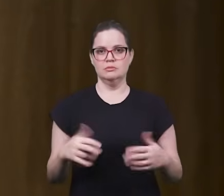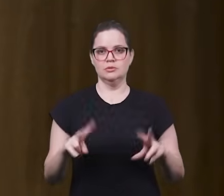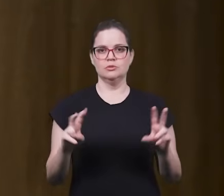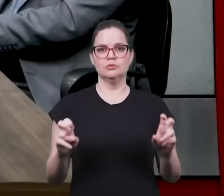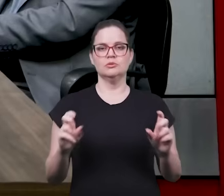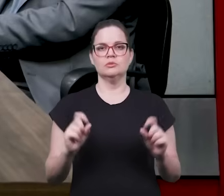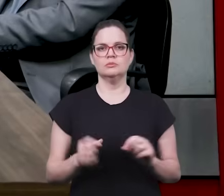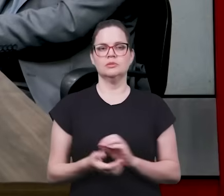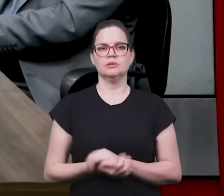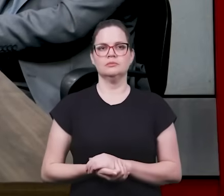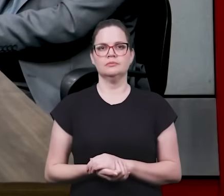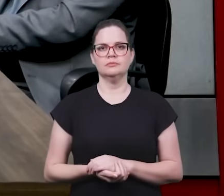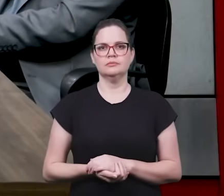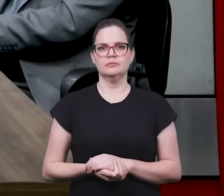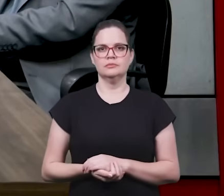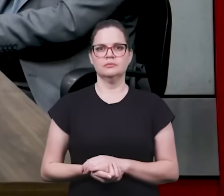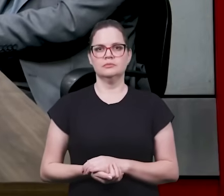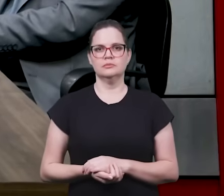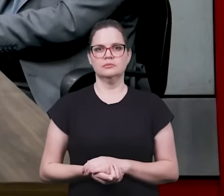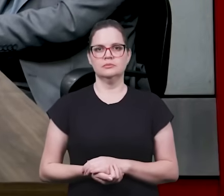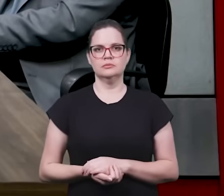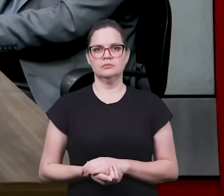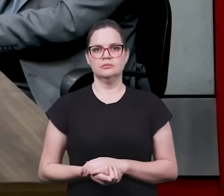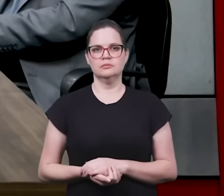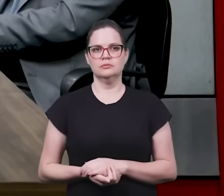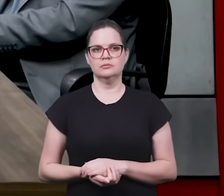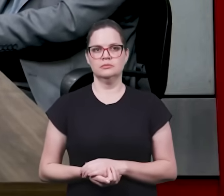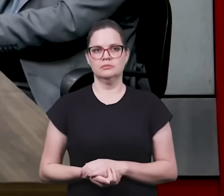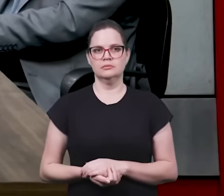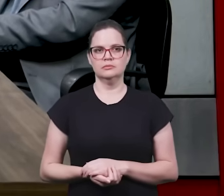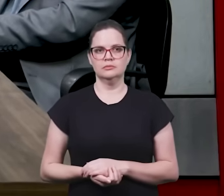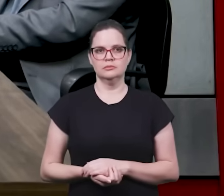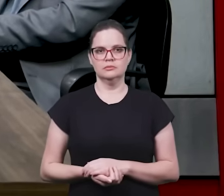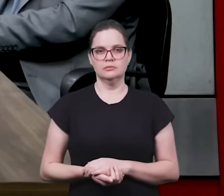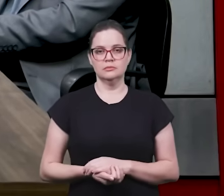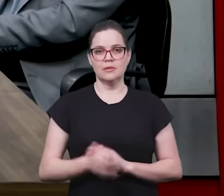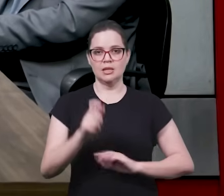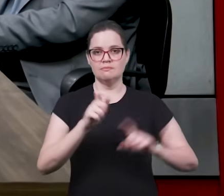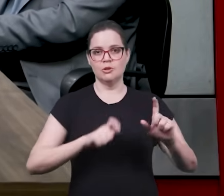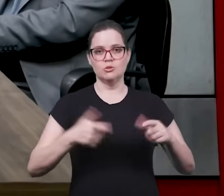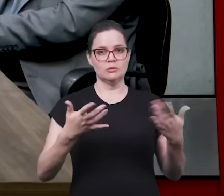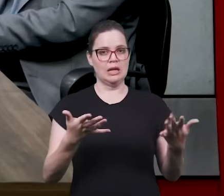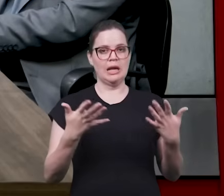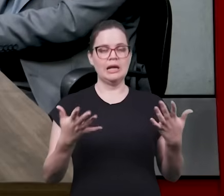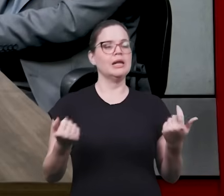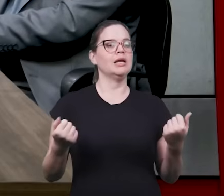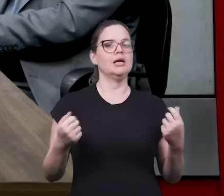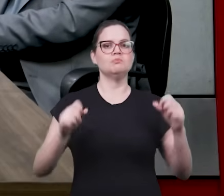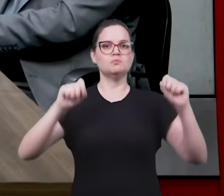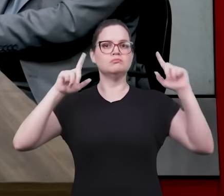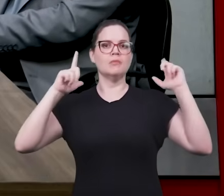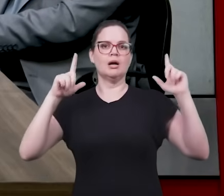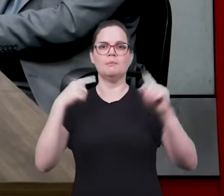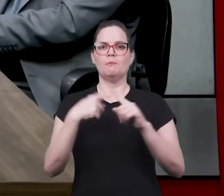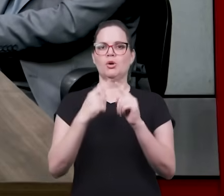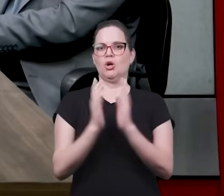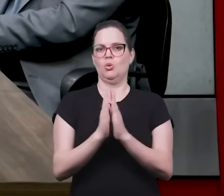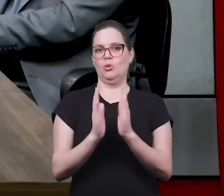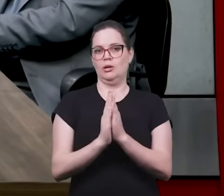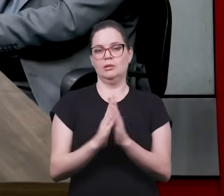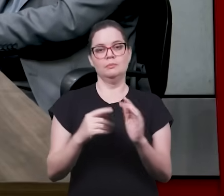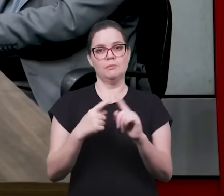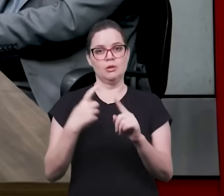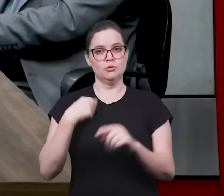no aspecto das pessoas quererem glória para eles com uma oração. E não é isso que o Senhor queria